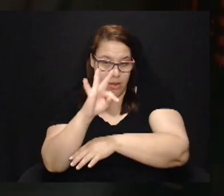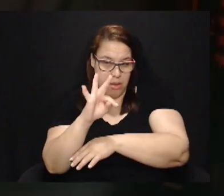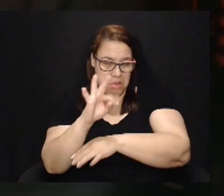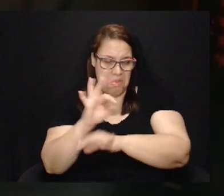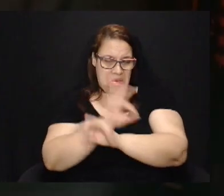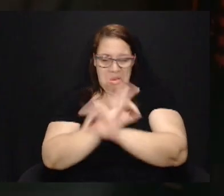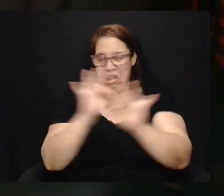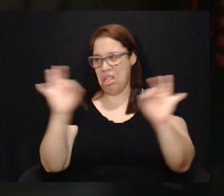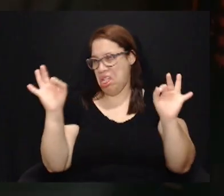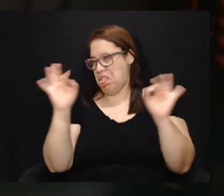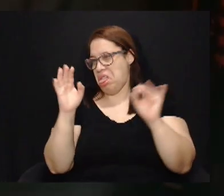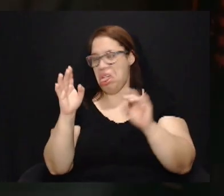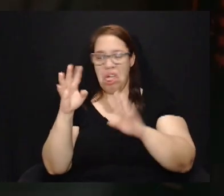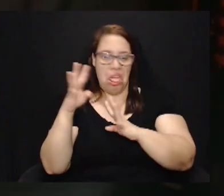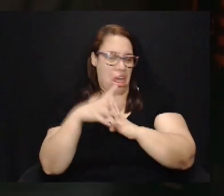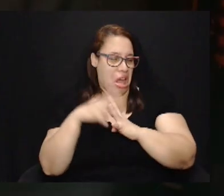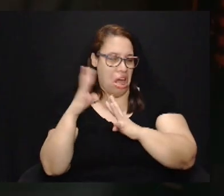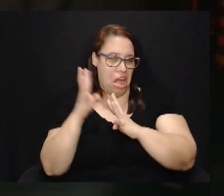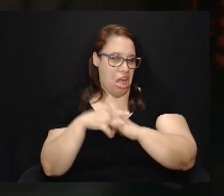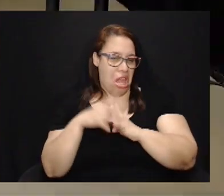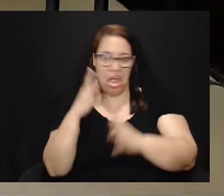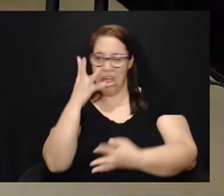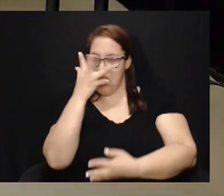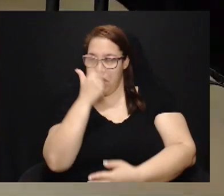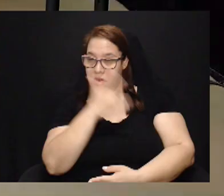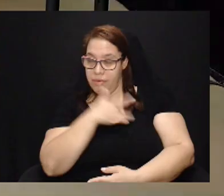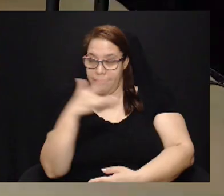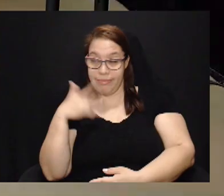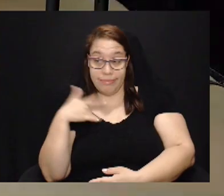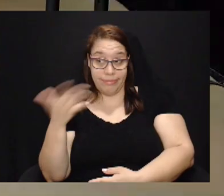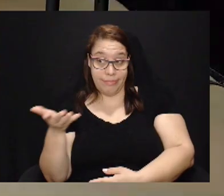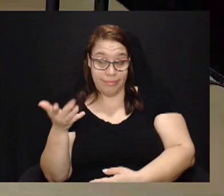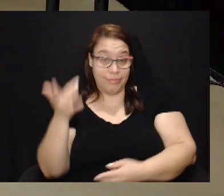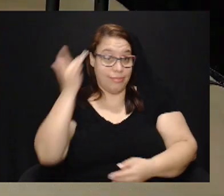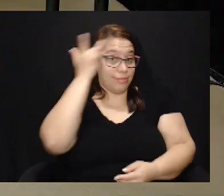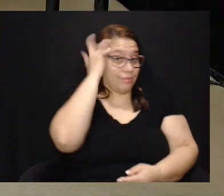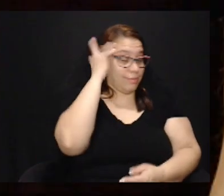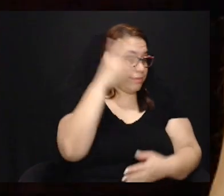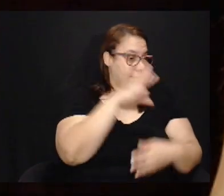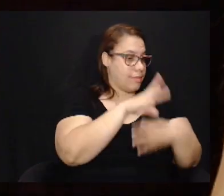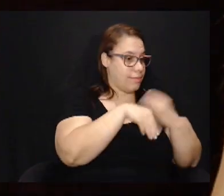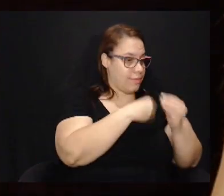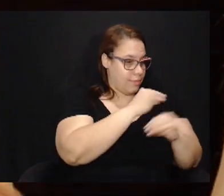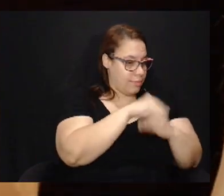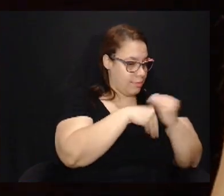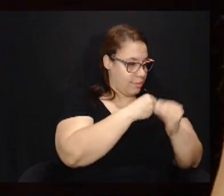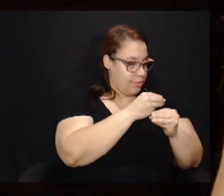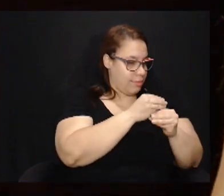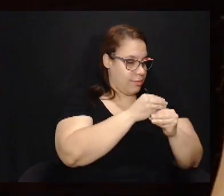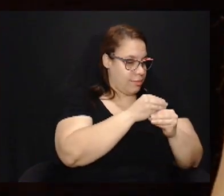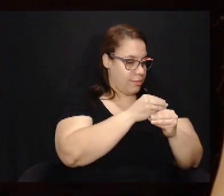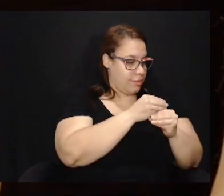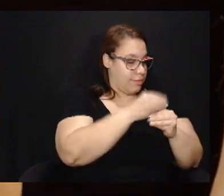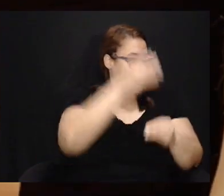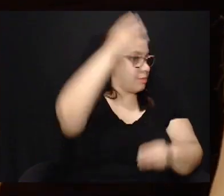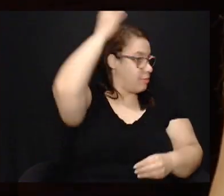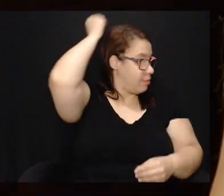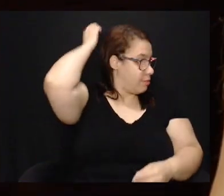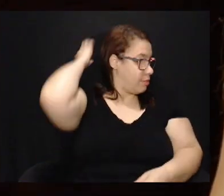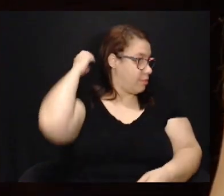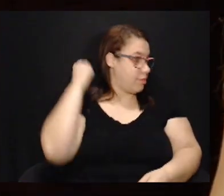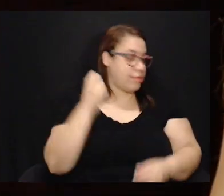embalagens bonitas, para a gente ser saudável? Eu acho que é uma mistura, Rúbia. Então, assim, até voltando um pouquinho,